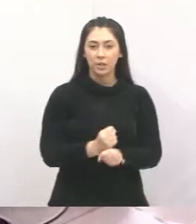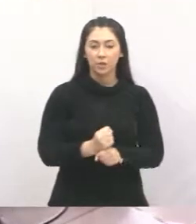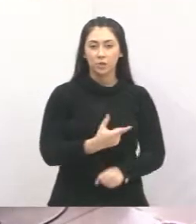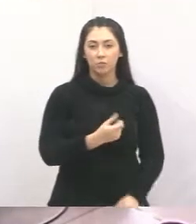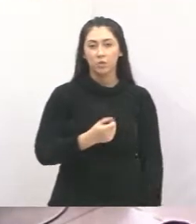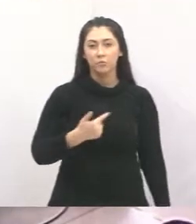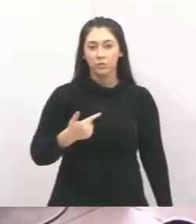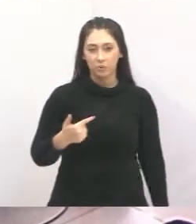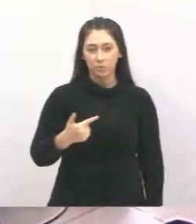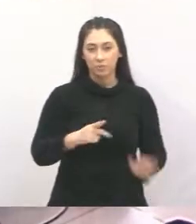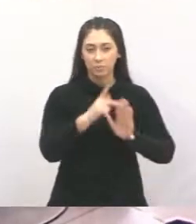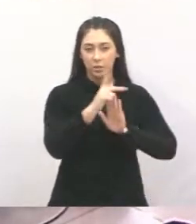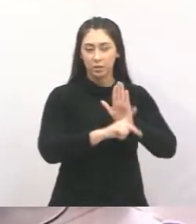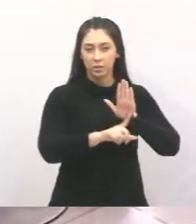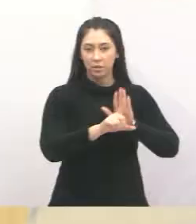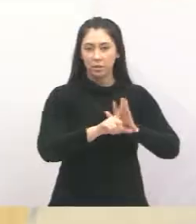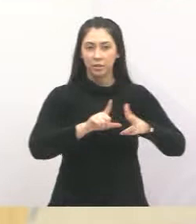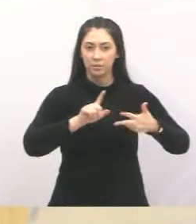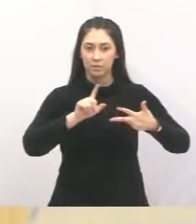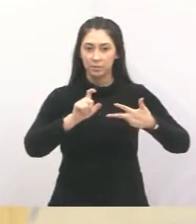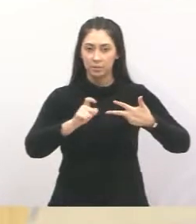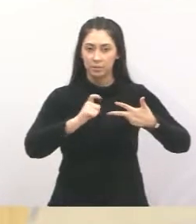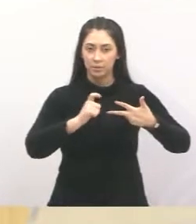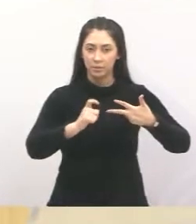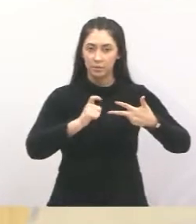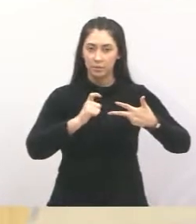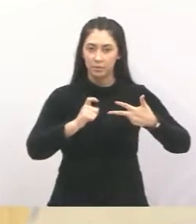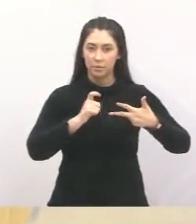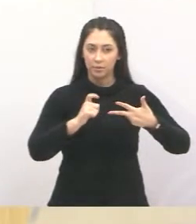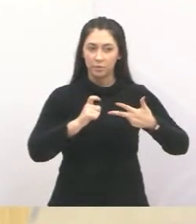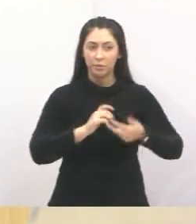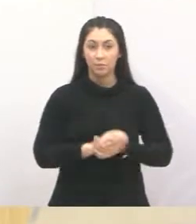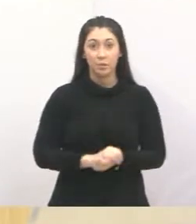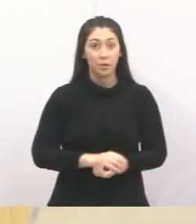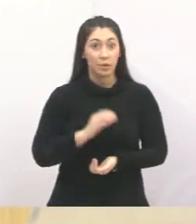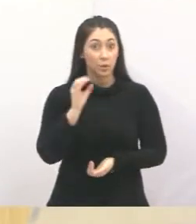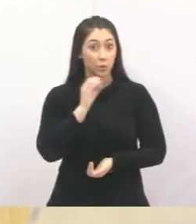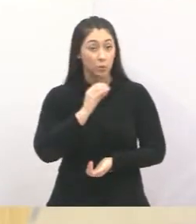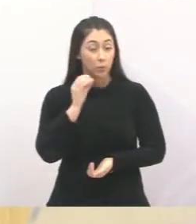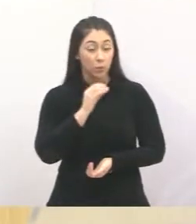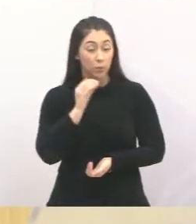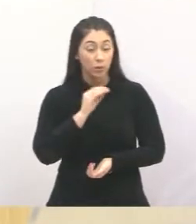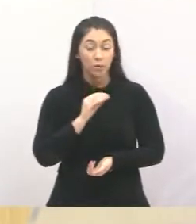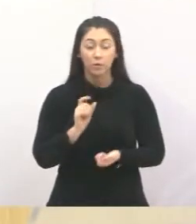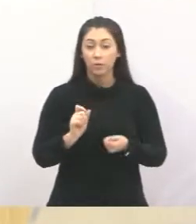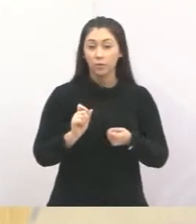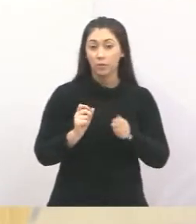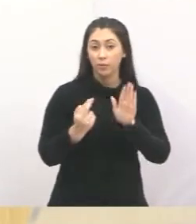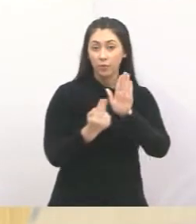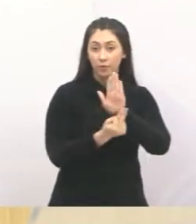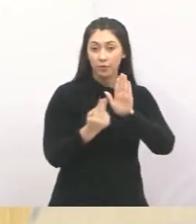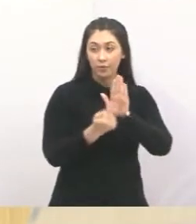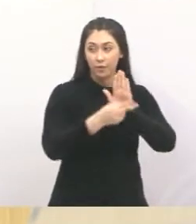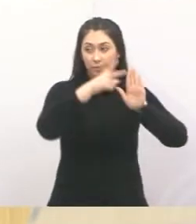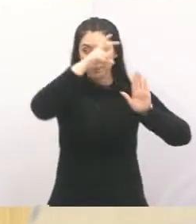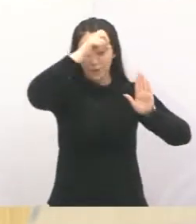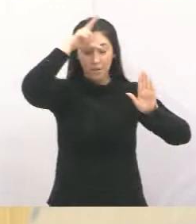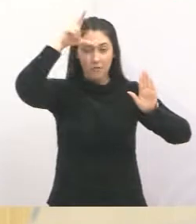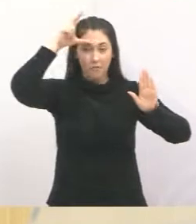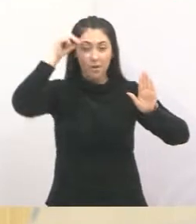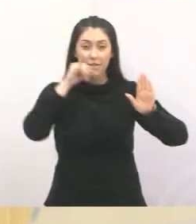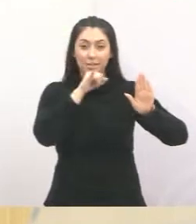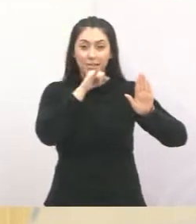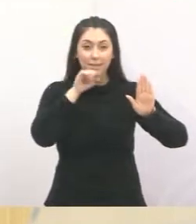011/2022. Projeto de Lei do Executivo. Regime de urgência. Autoria: Prefeito Municipal Isaías José